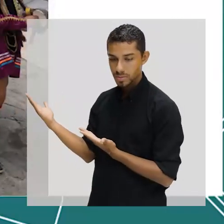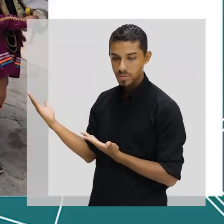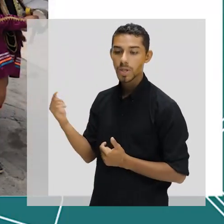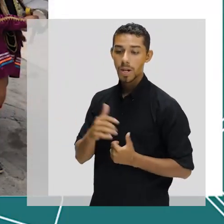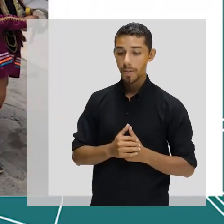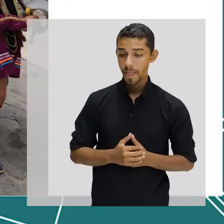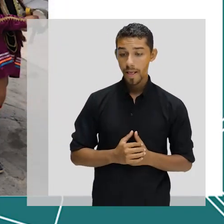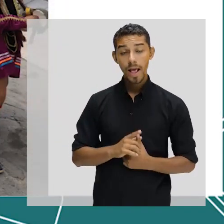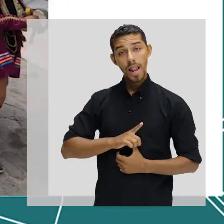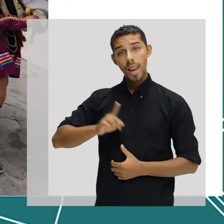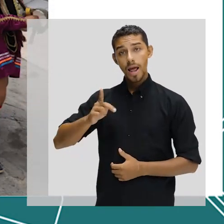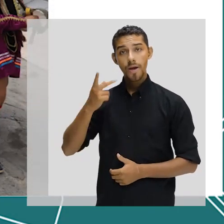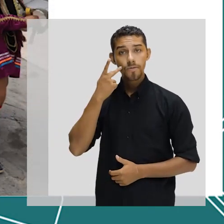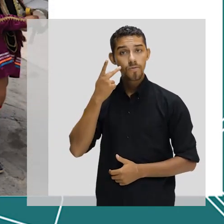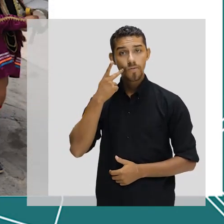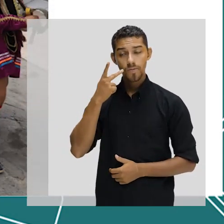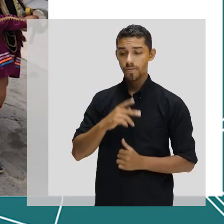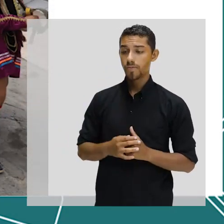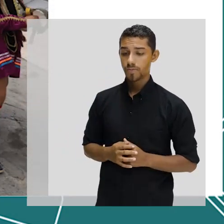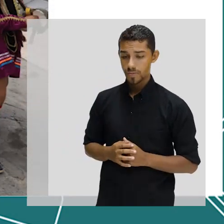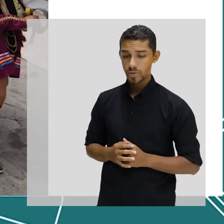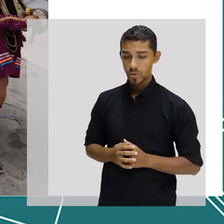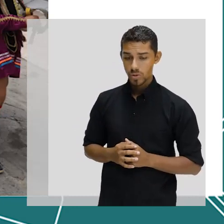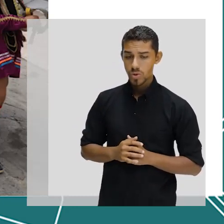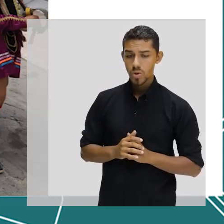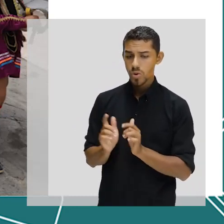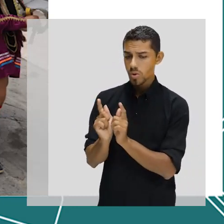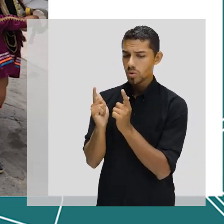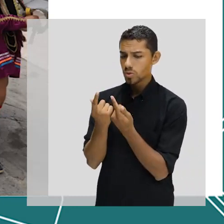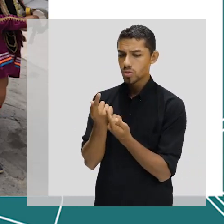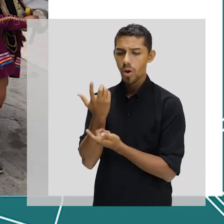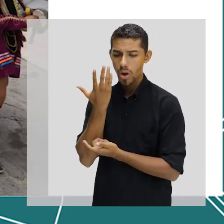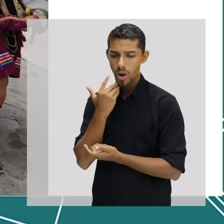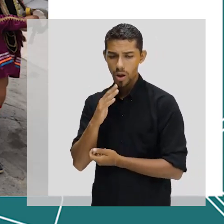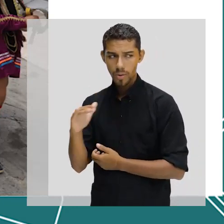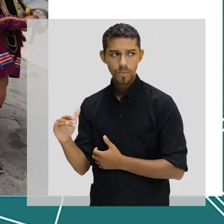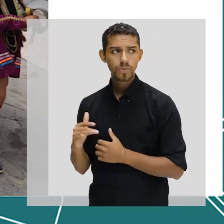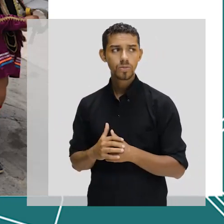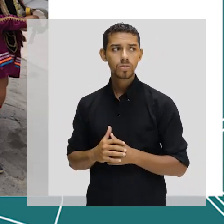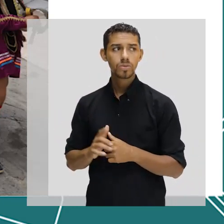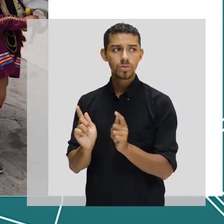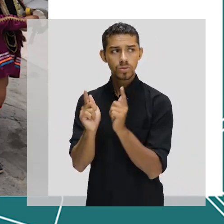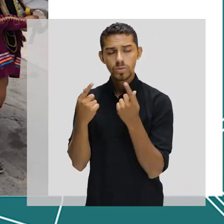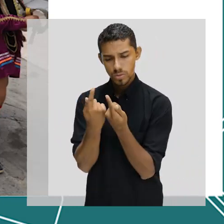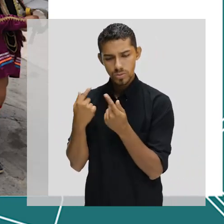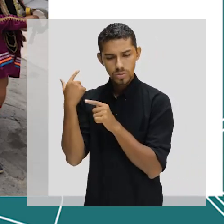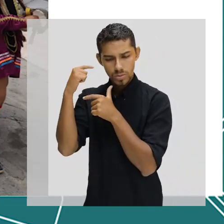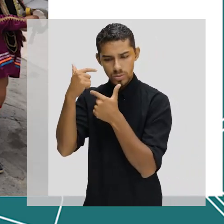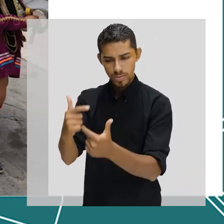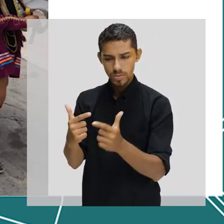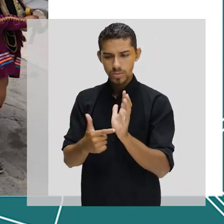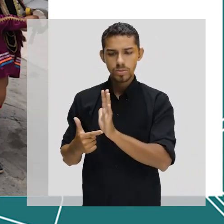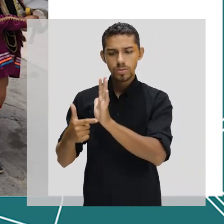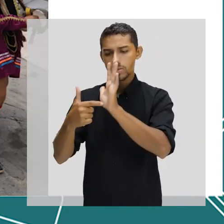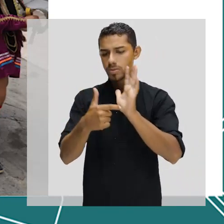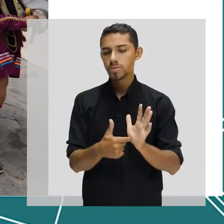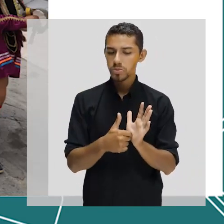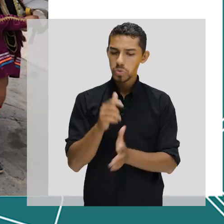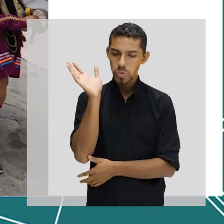Saúde em Fortaleza, né? Pode ver que o grupo aqui é formado só por crianças, mas você tem grupo só de adultos. E aí você vai passando a tradição, levando de uma casa para outra. É